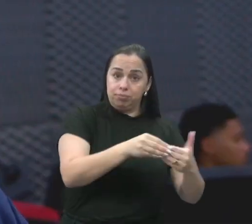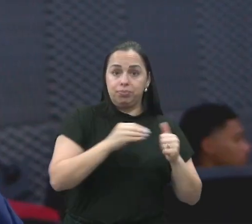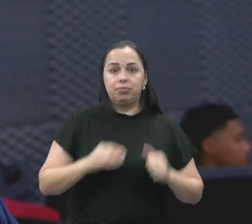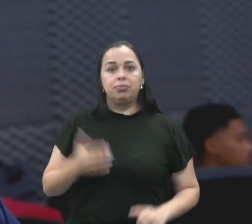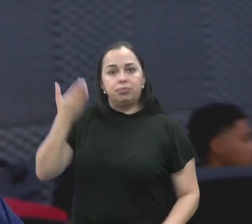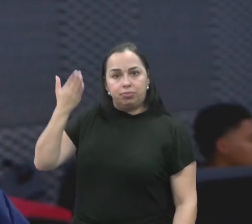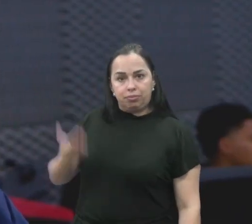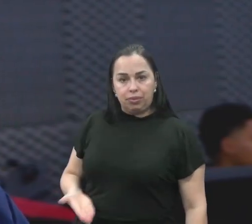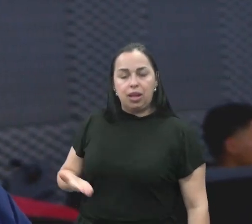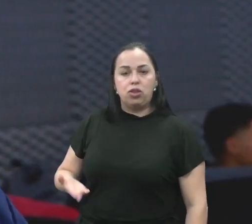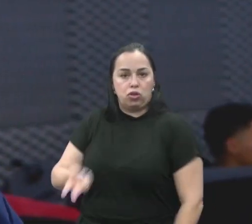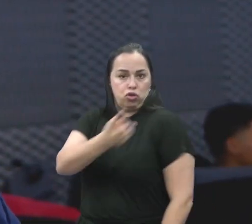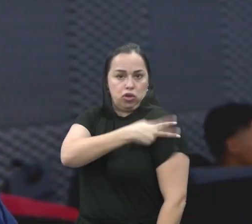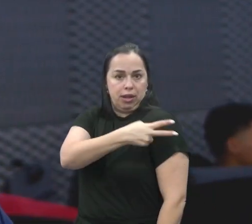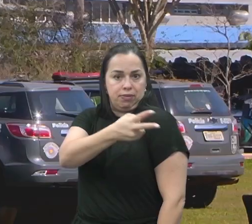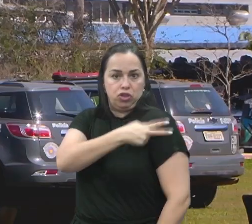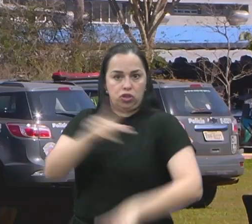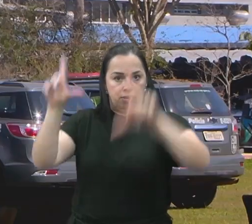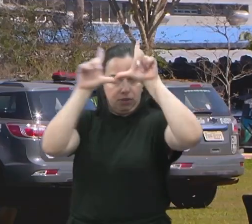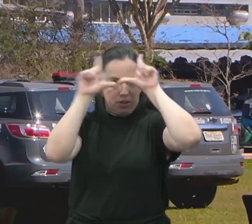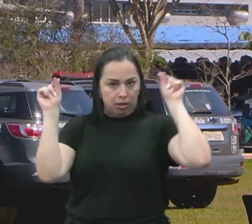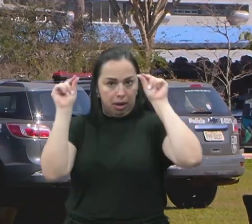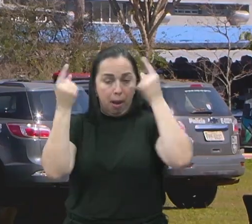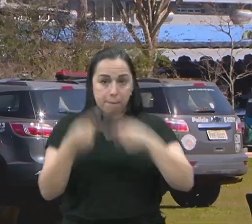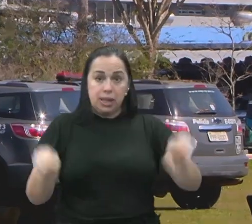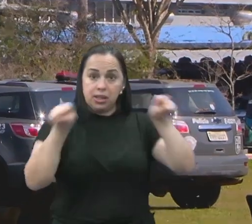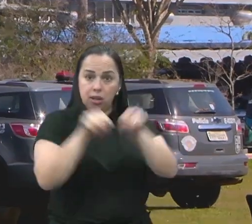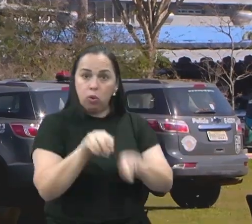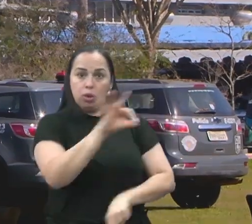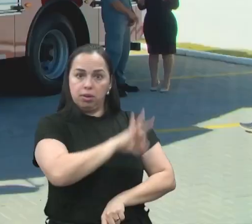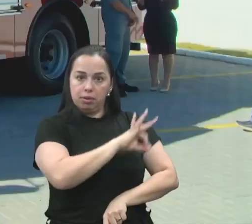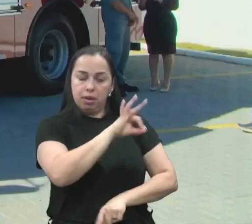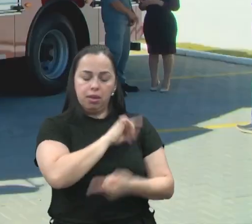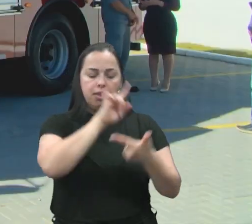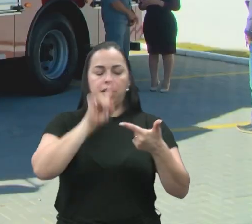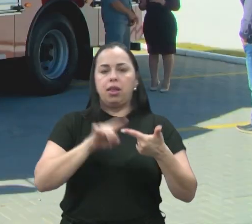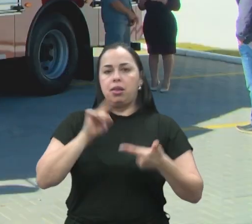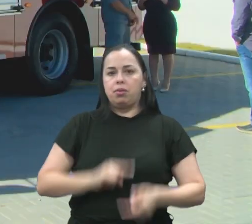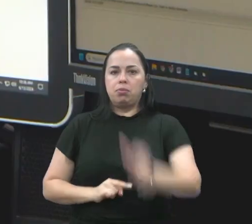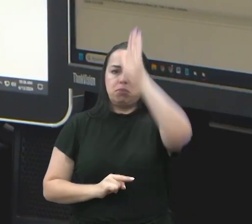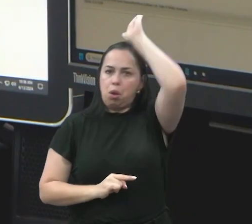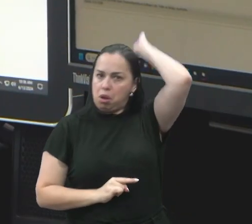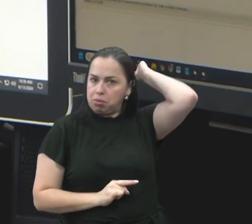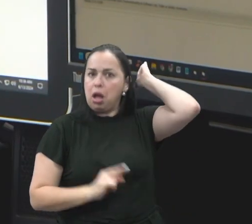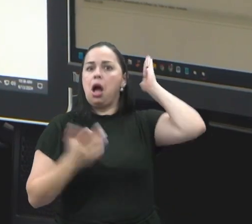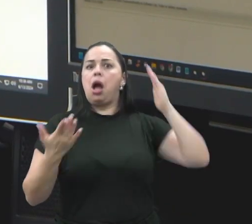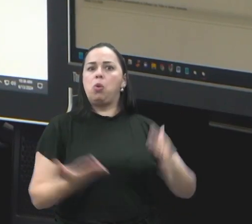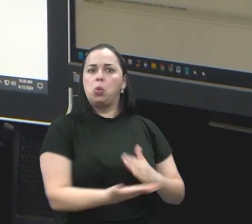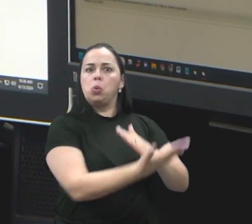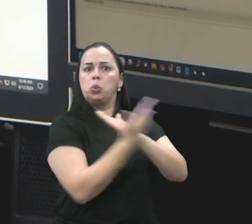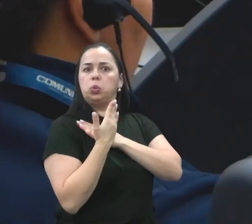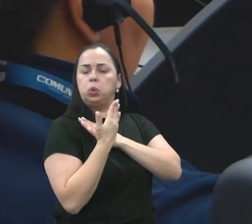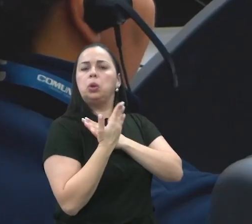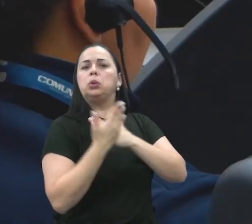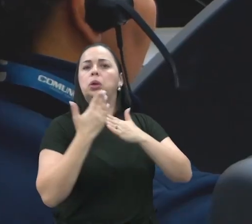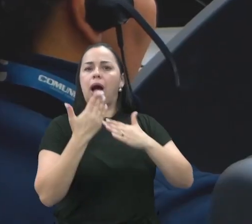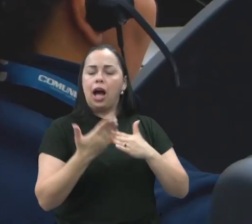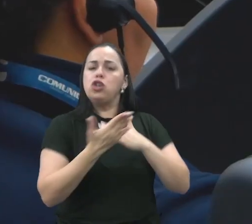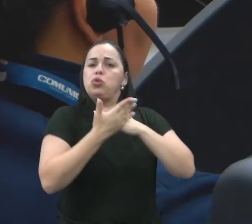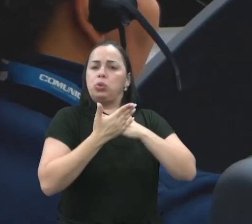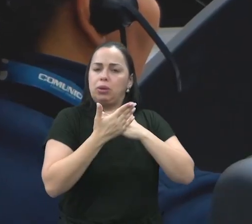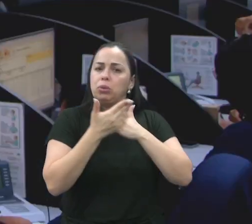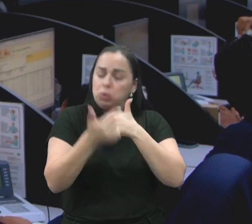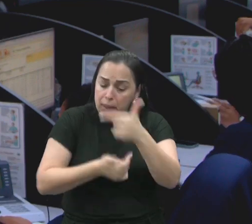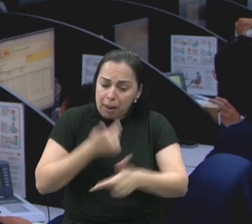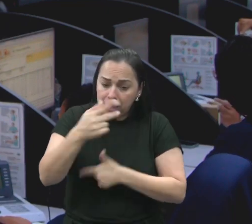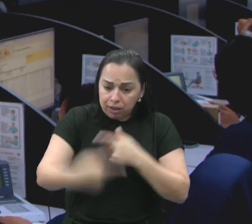acordo com o gerente de enfermagem do SAMU, a parceria com a Polícia Militar e o Corpo de Bombeiros faz a diferença no trabalho realizado em